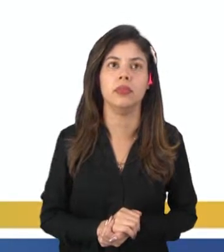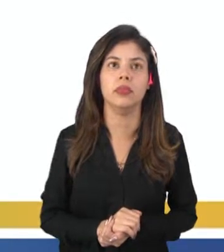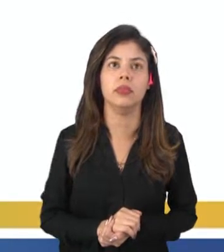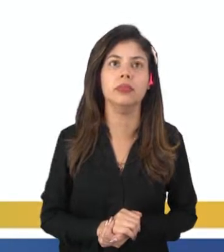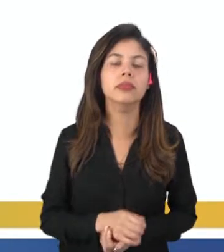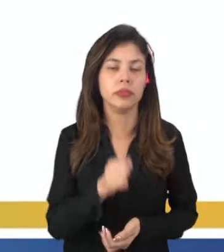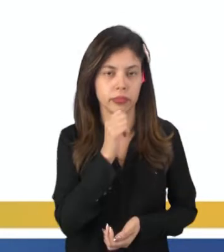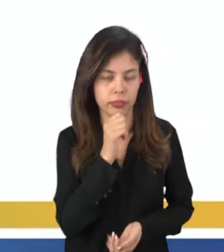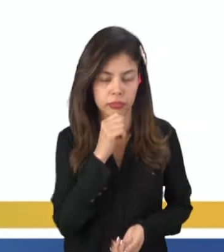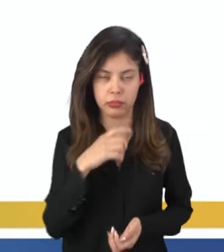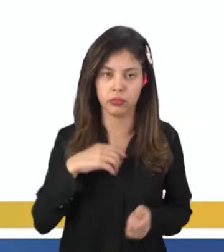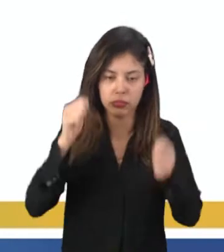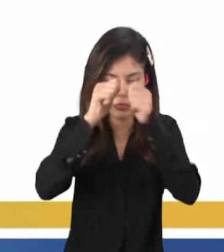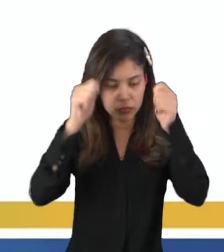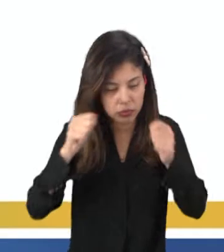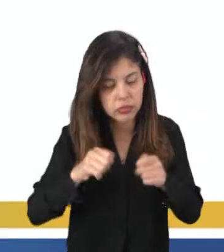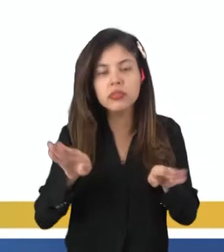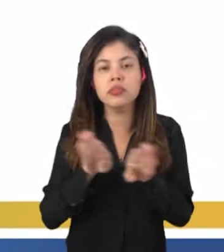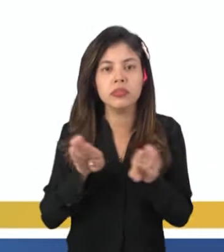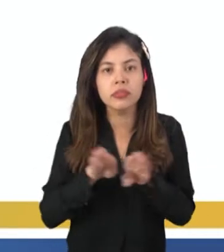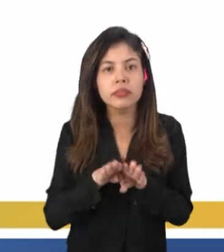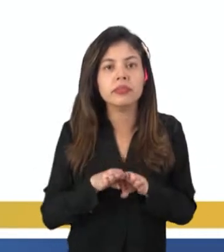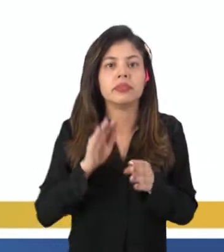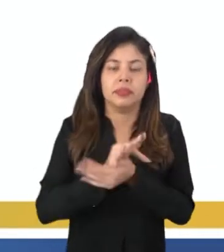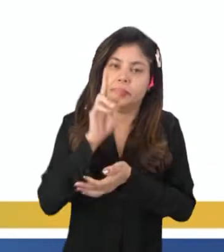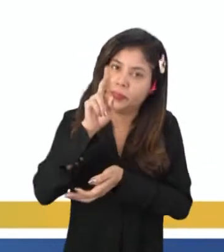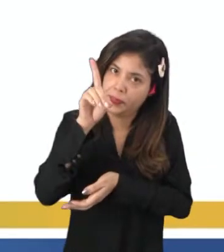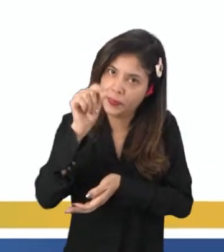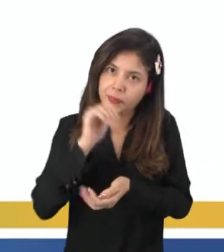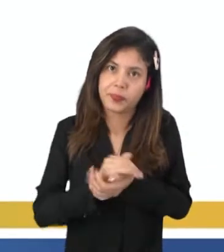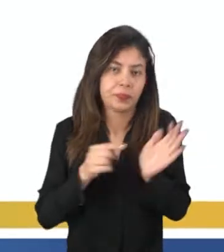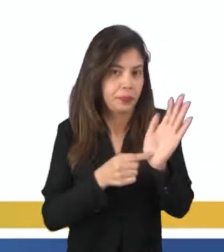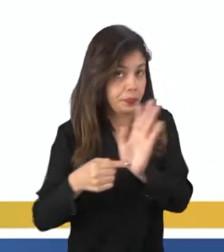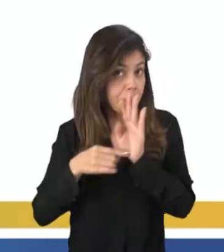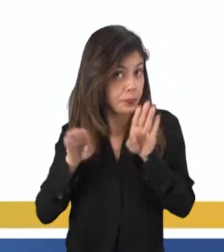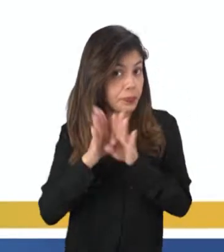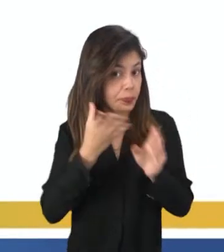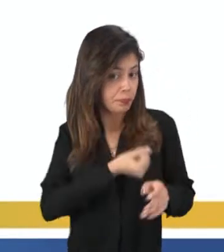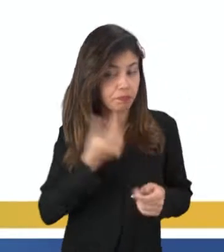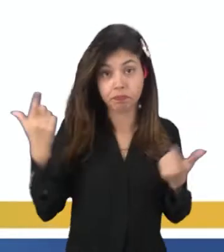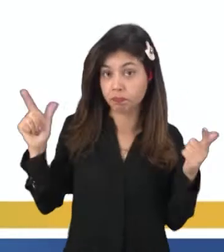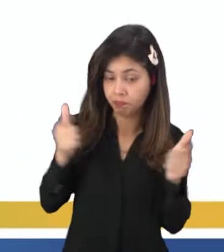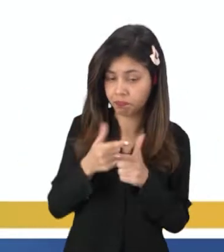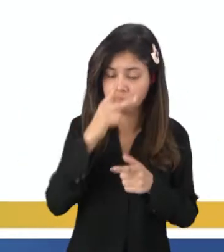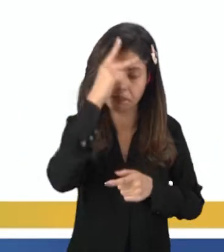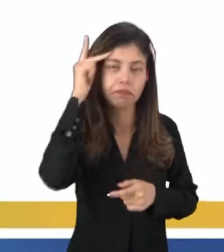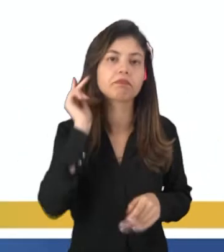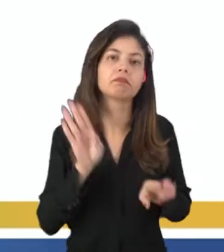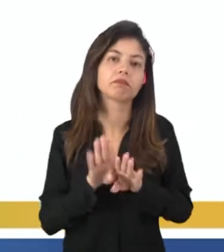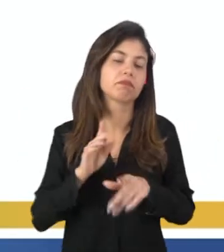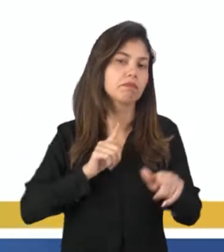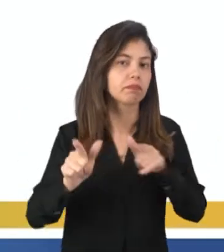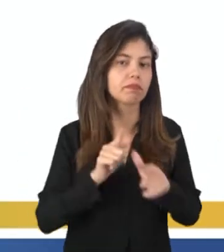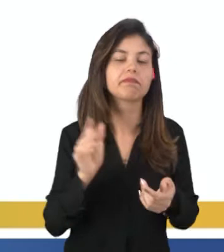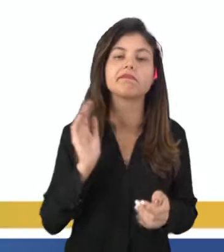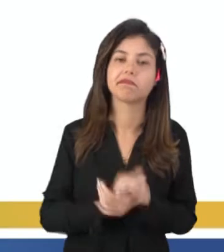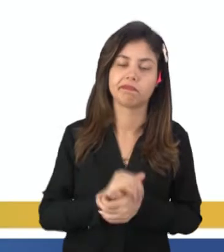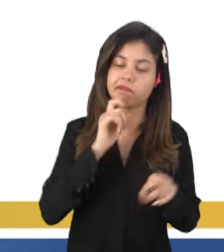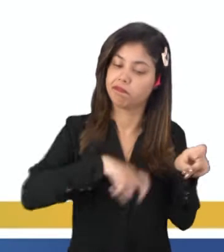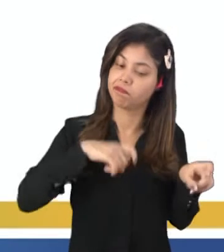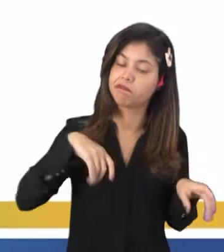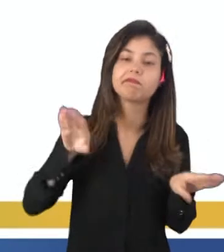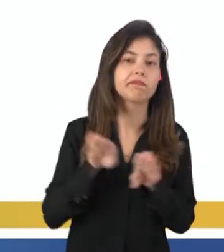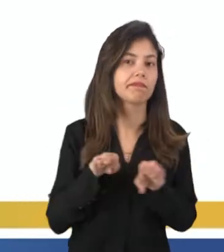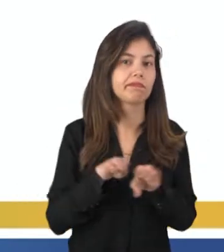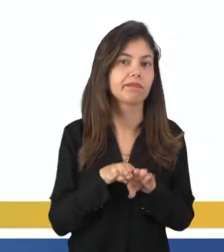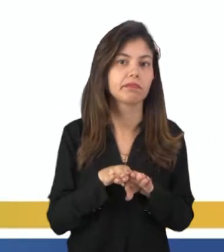havia ainda os artesãos, como citei, né, nos feudos, representando um número pequeno de pessoas exercendo trabalhos agrícolas